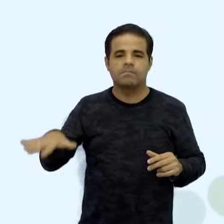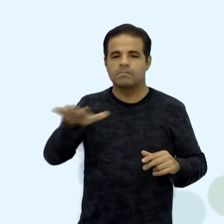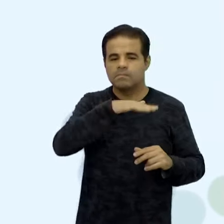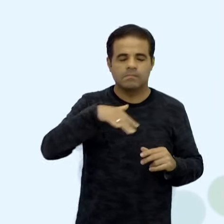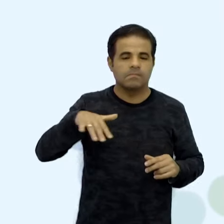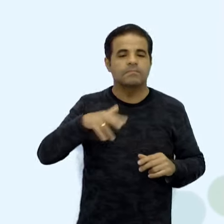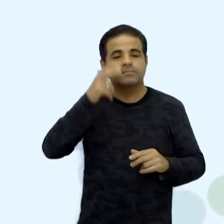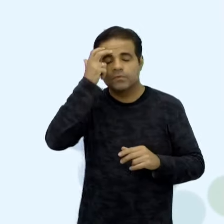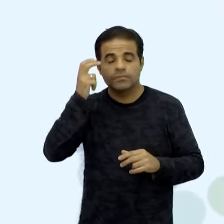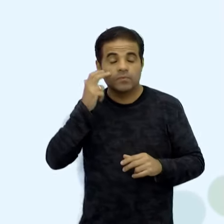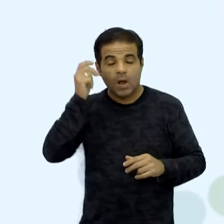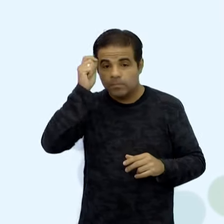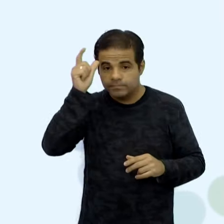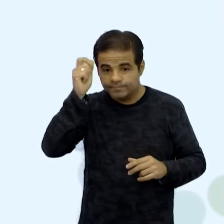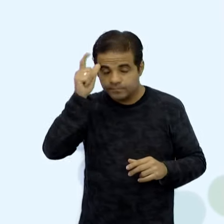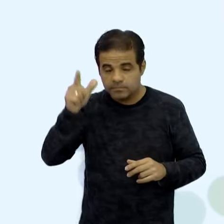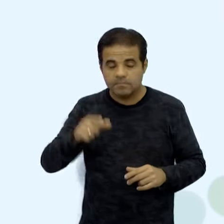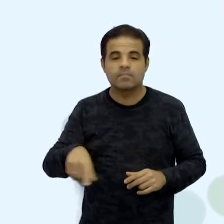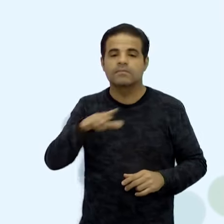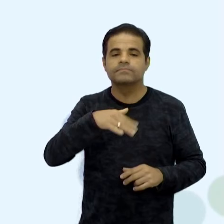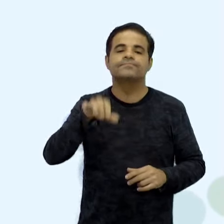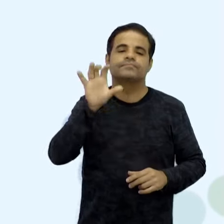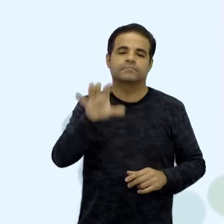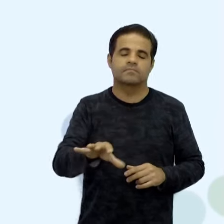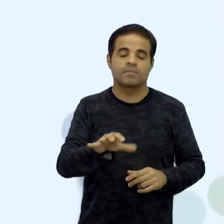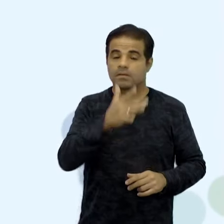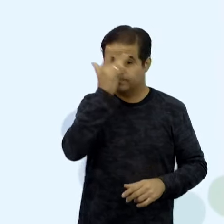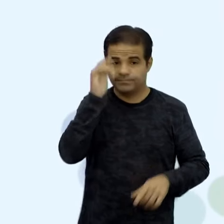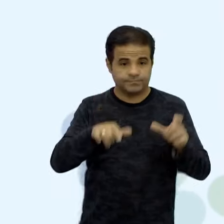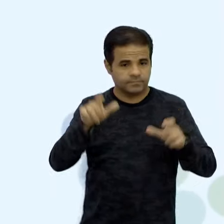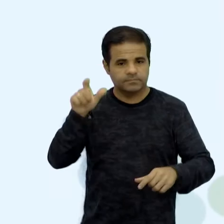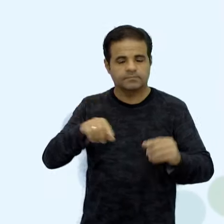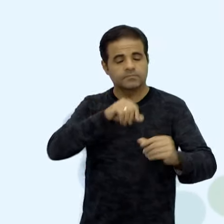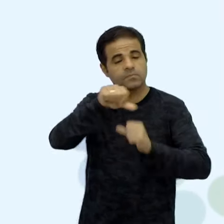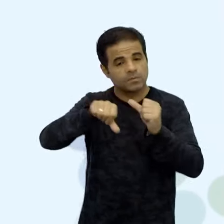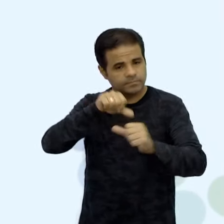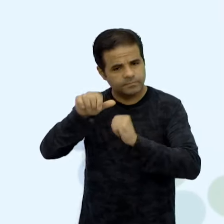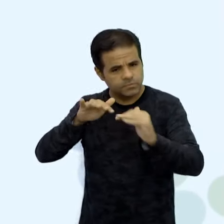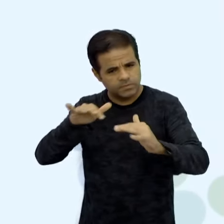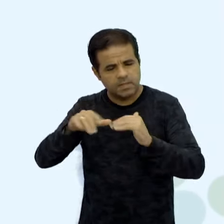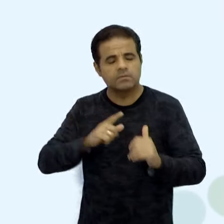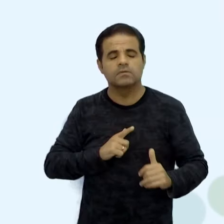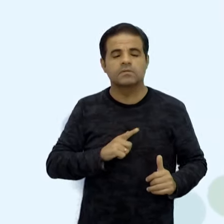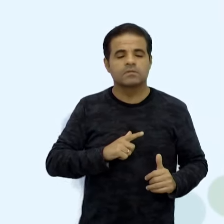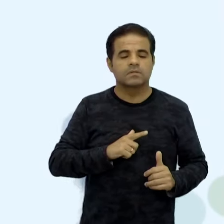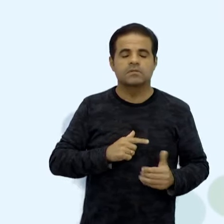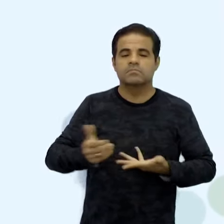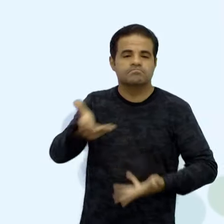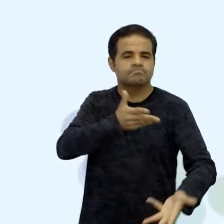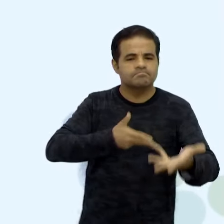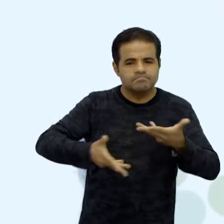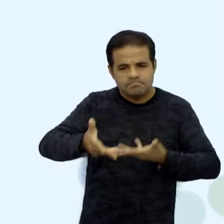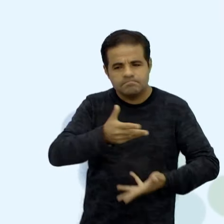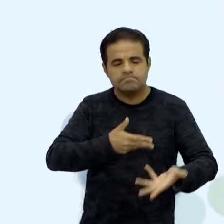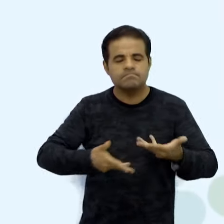paisagem cultural, que é a paisagem que os seres humanos modificaram. Então a gente tem essa